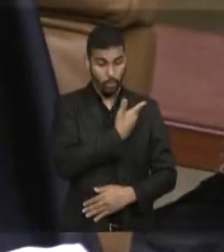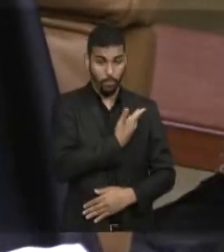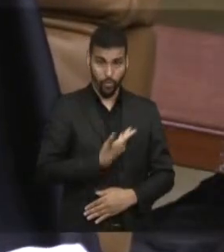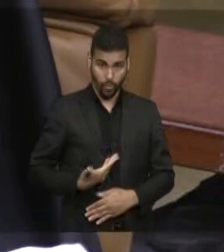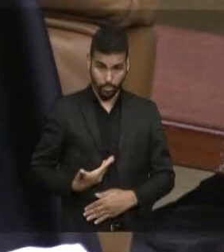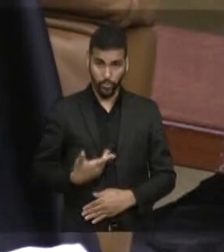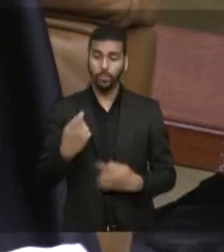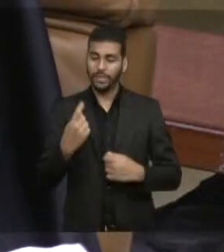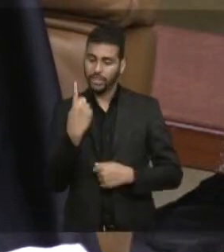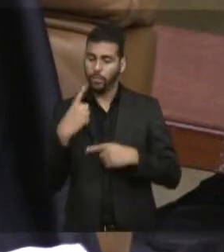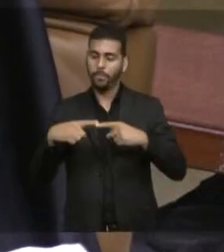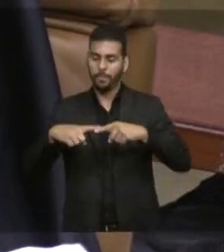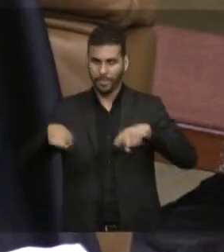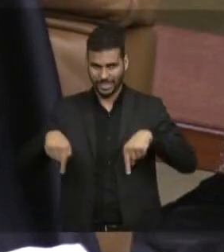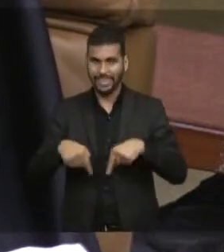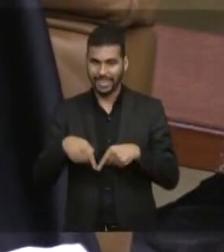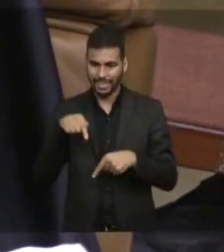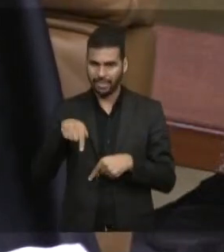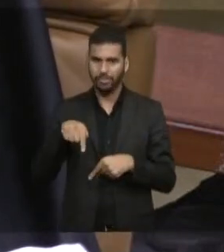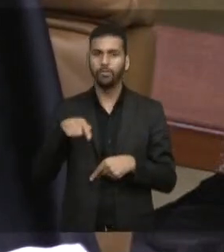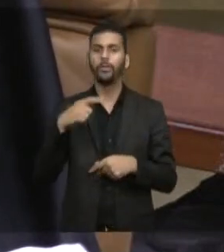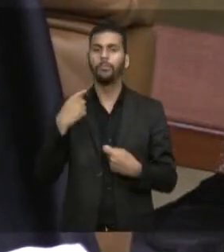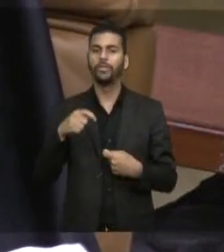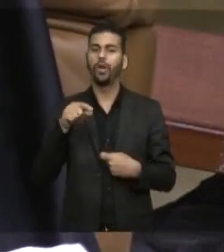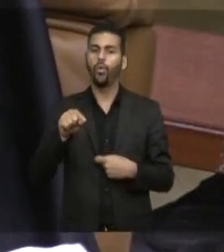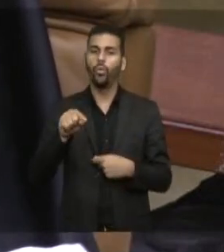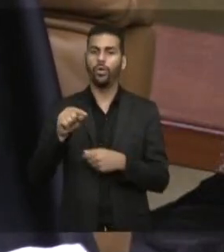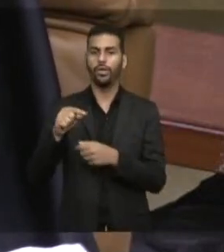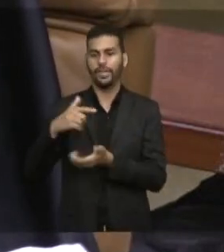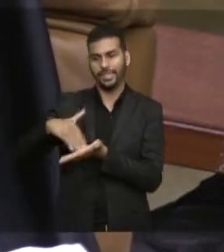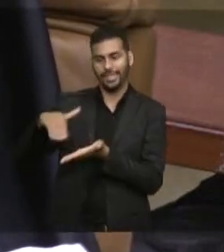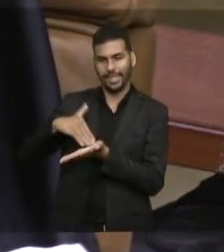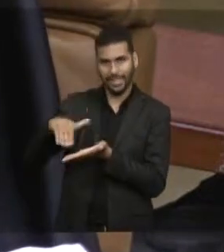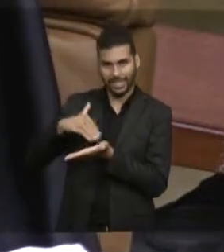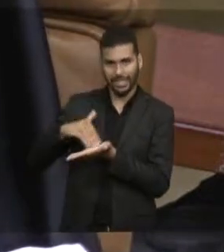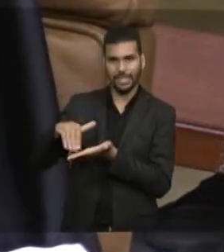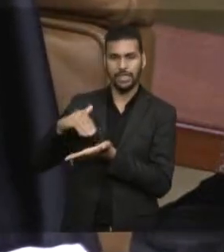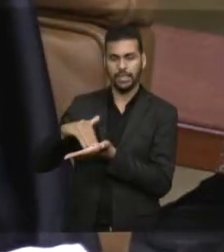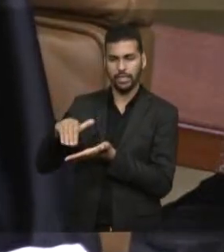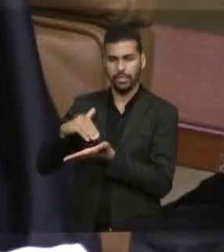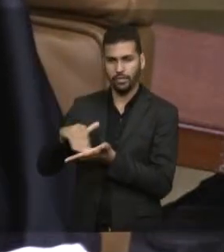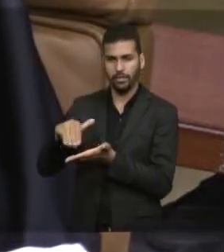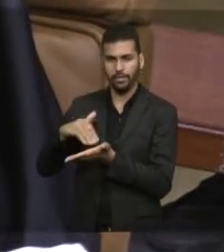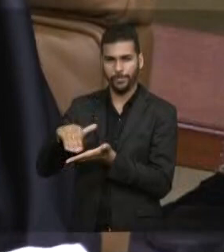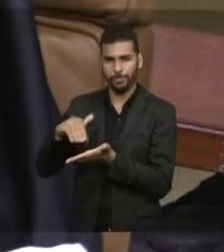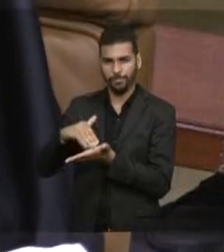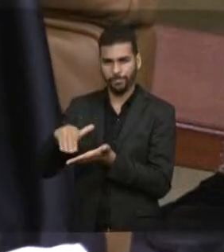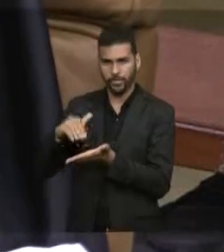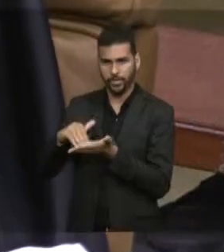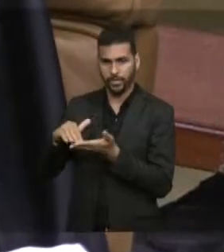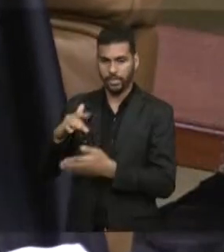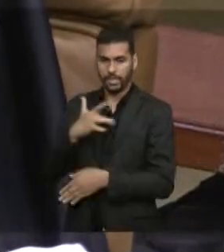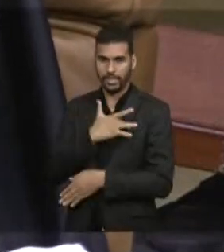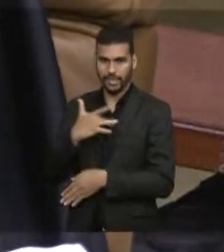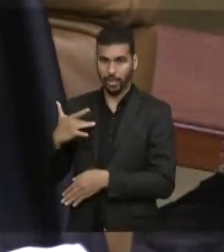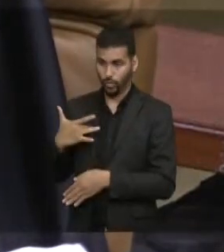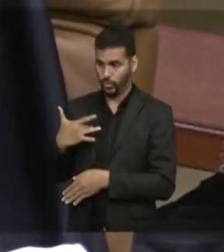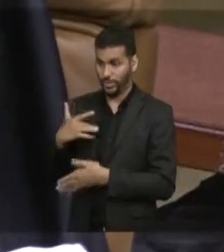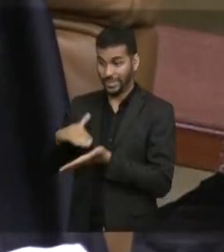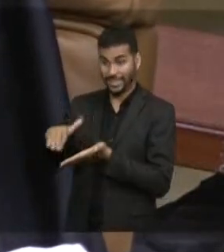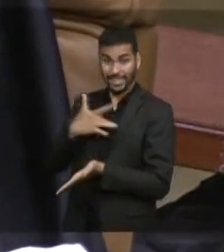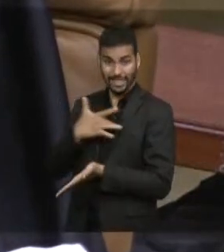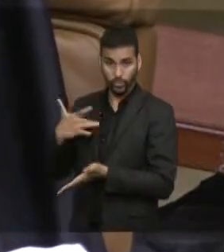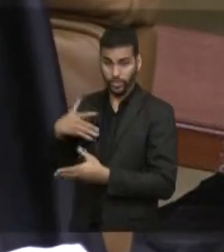de que trata o artigo primeiro deverá ser regulamentada pela Secretaria da Saúde daquele